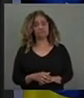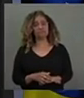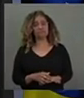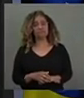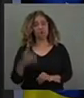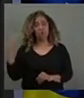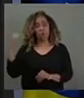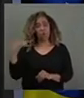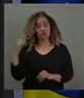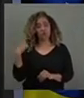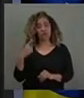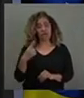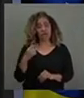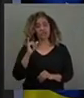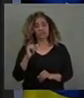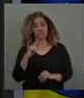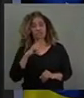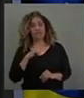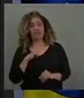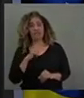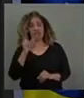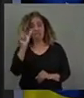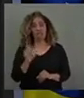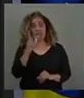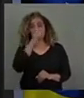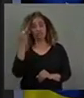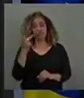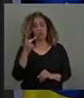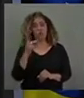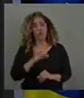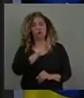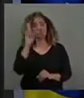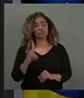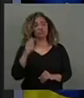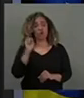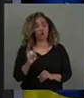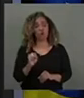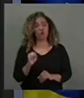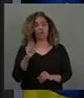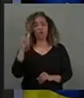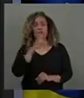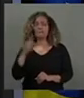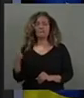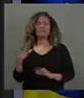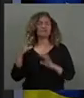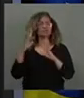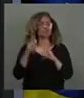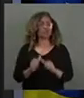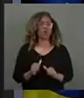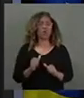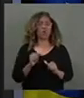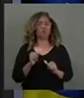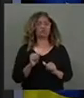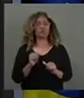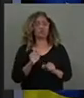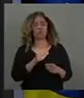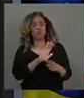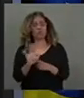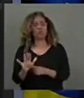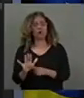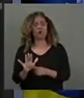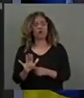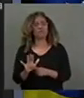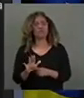E os advogados daqueles que advogam para os presos do dia 8, senhor presidente, essa casa, todas as imagens que mostram entre um programa e